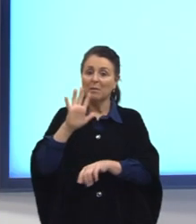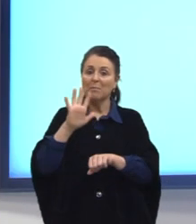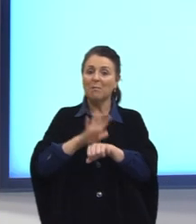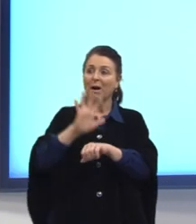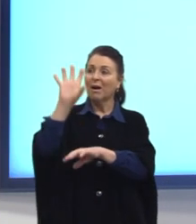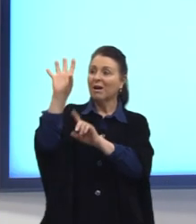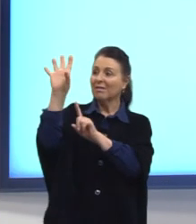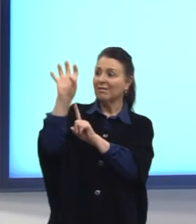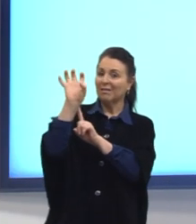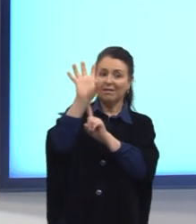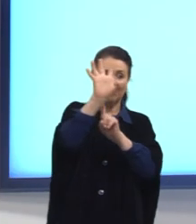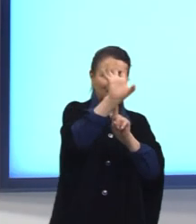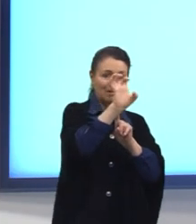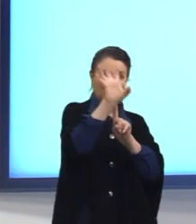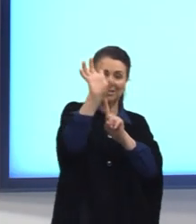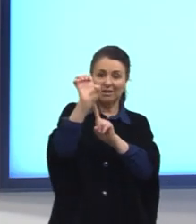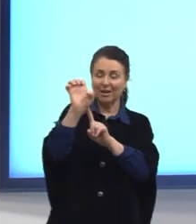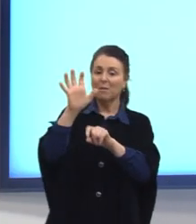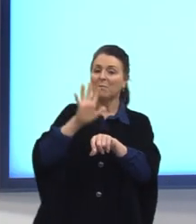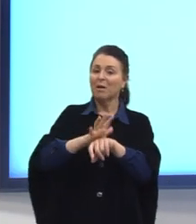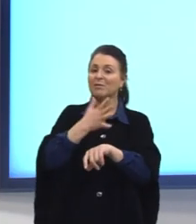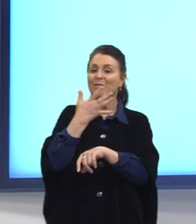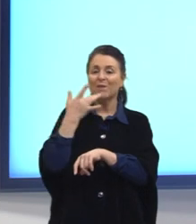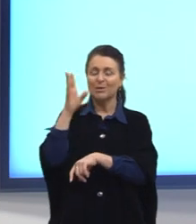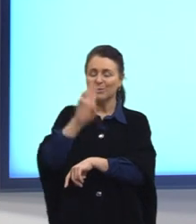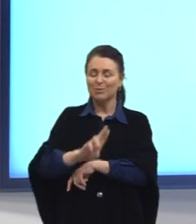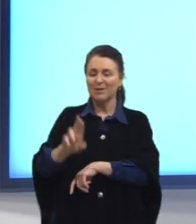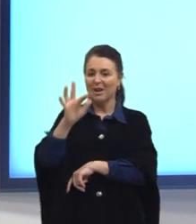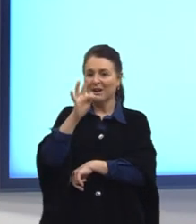então fica mais fácil de transmitir pela FM